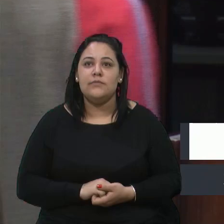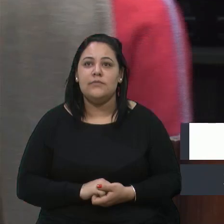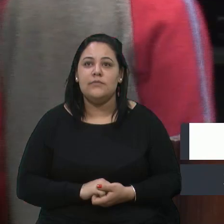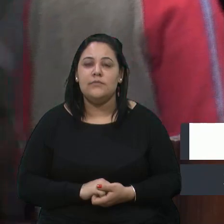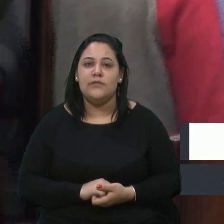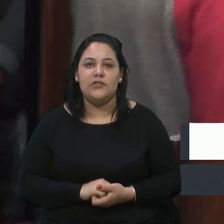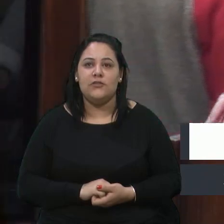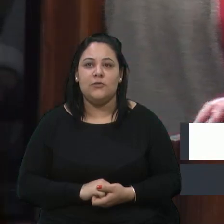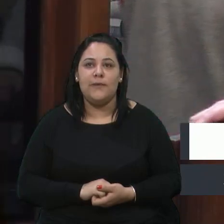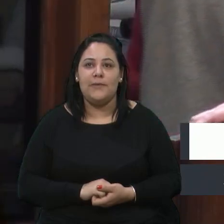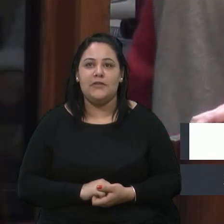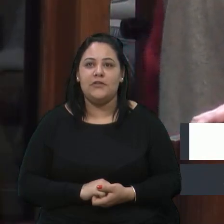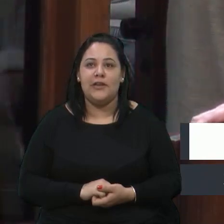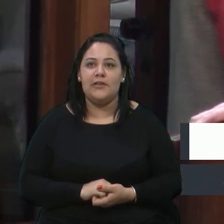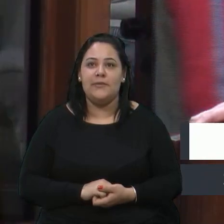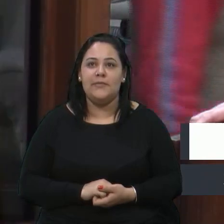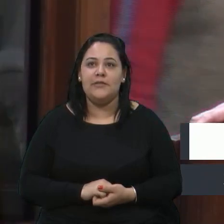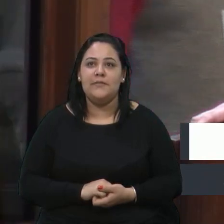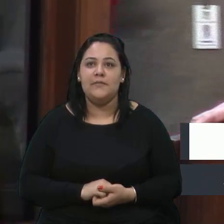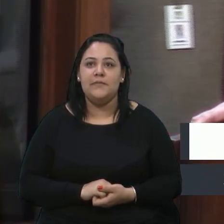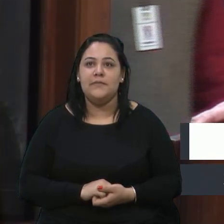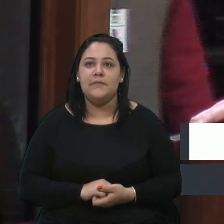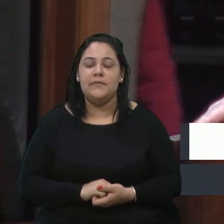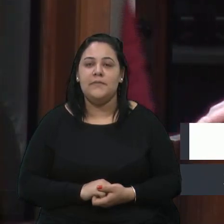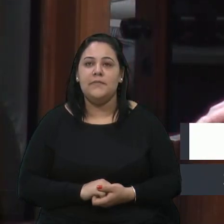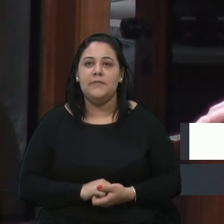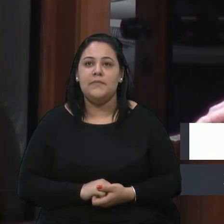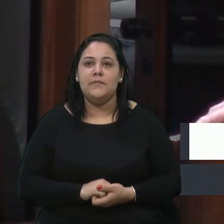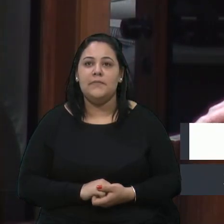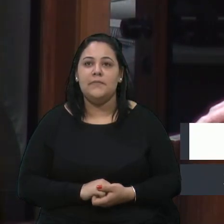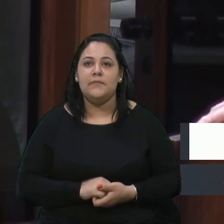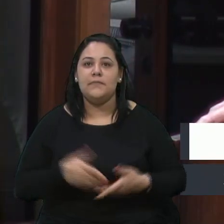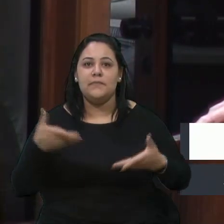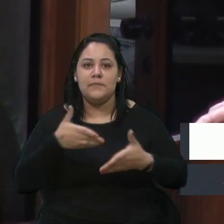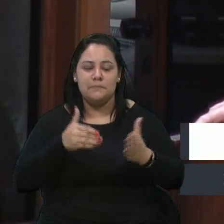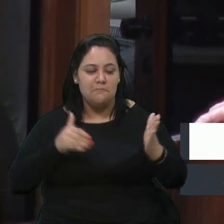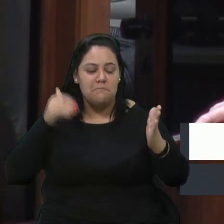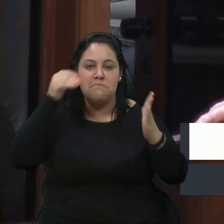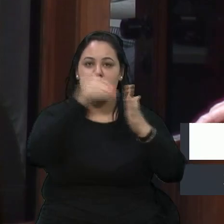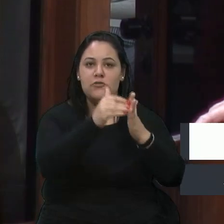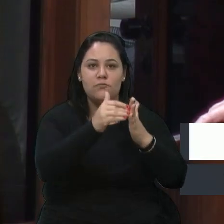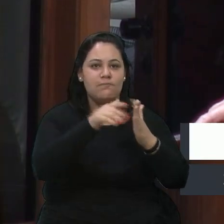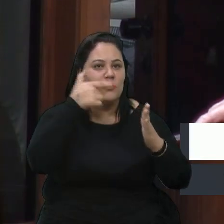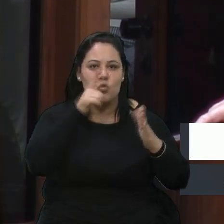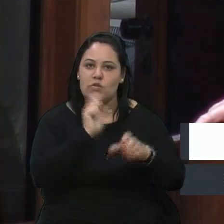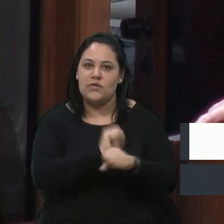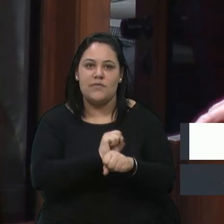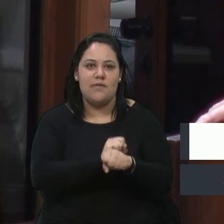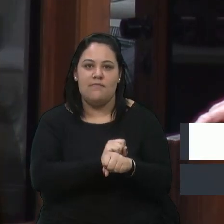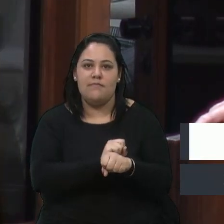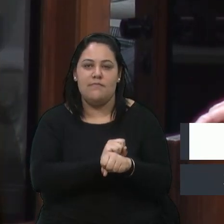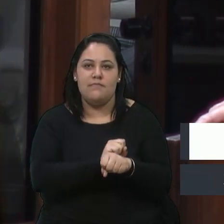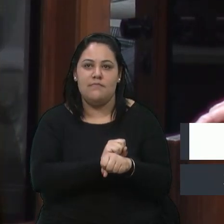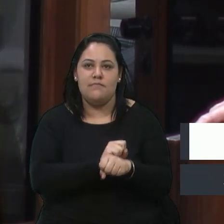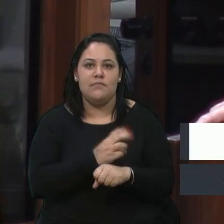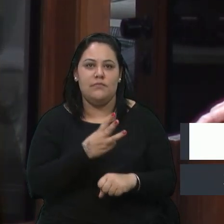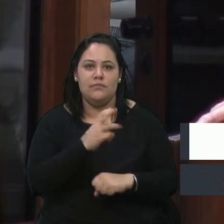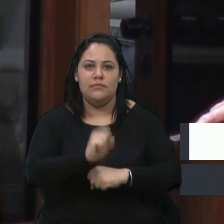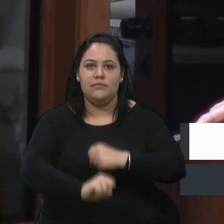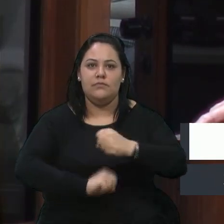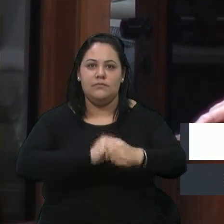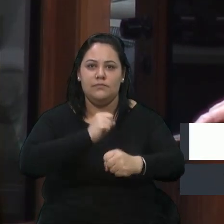Agora, eu penso que chegou no limite, não dá mais para esperar. 3